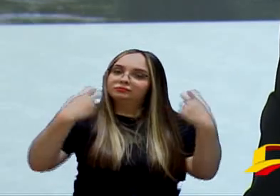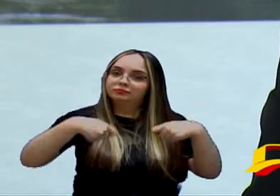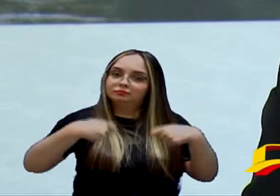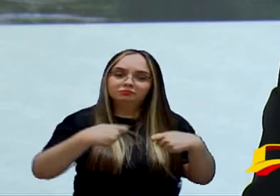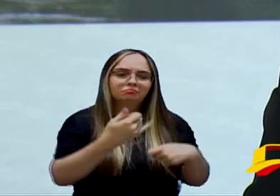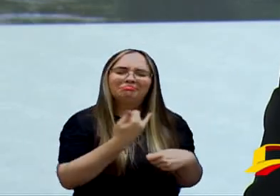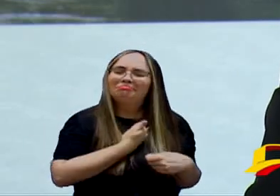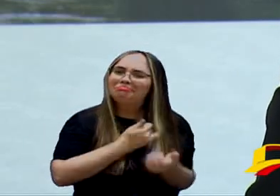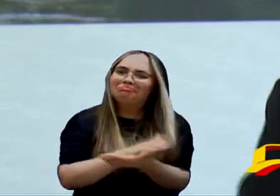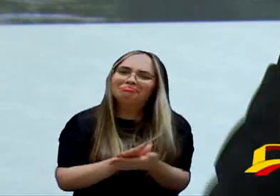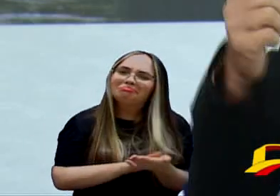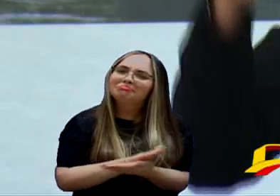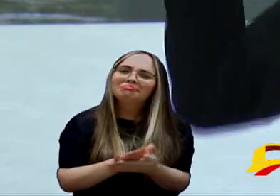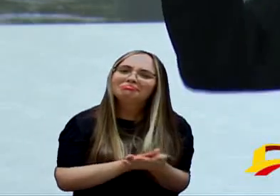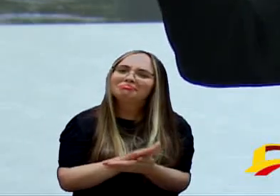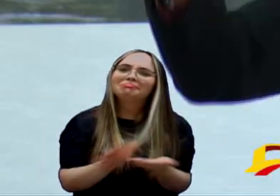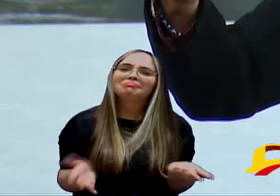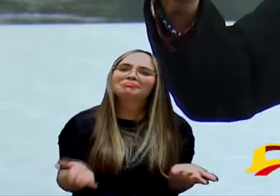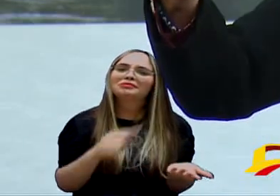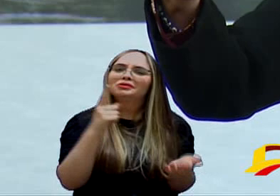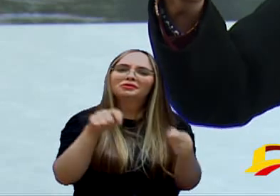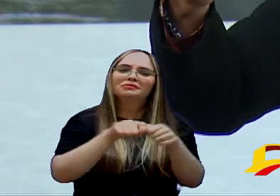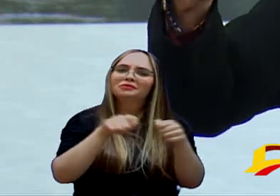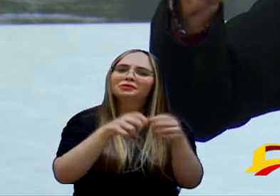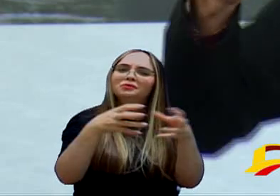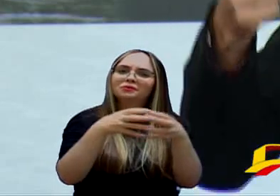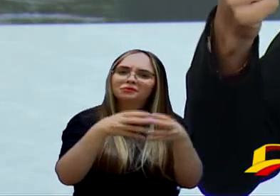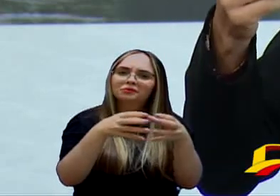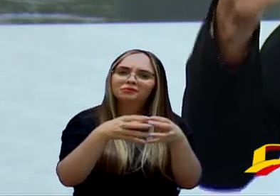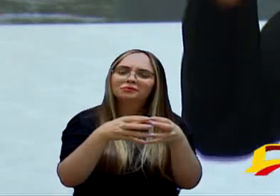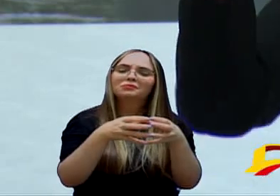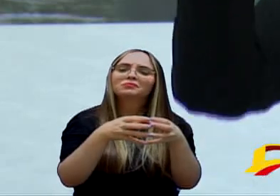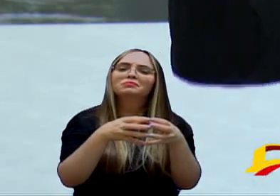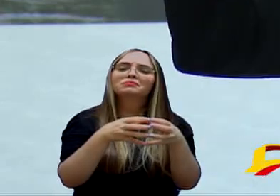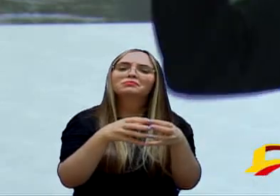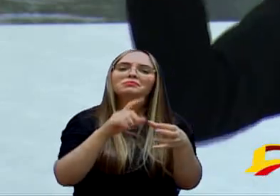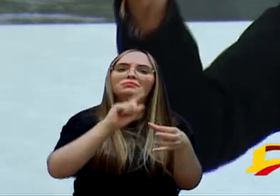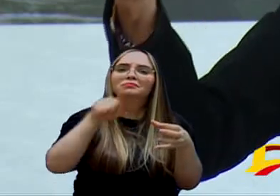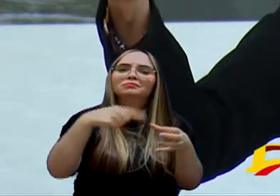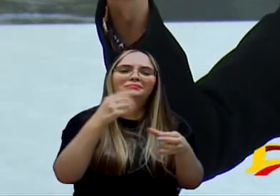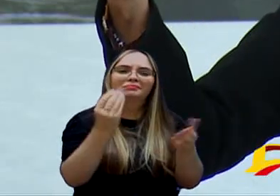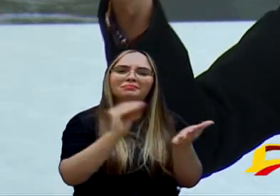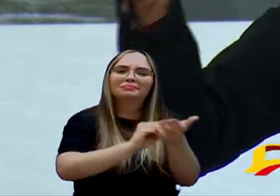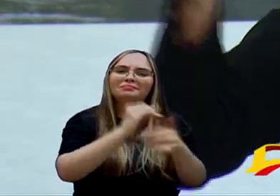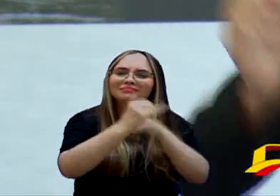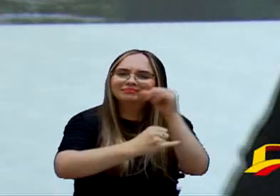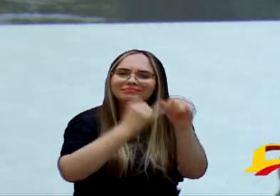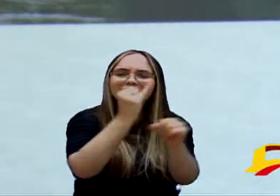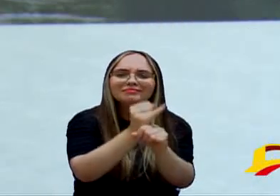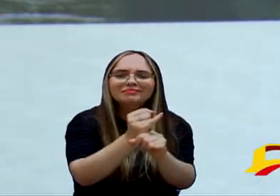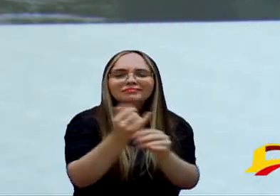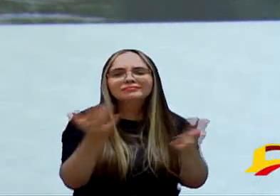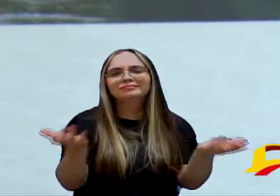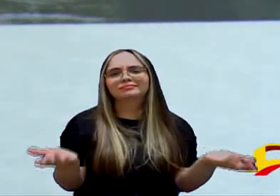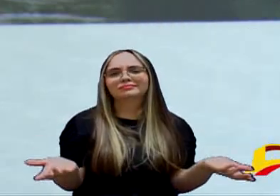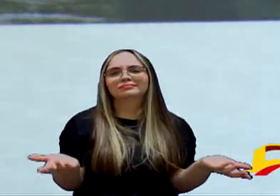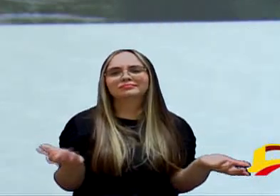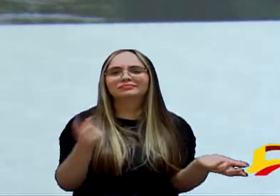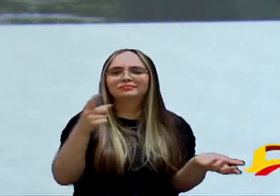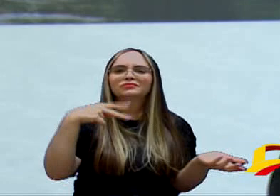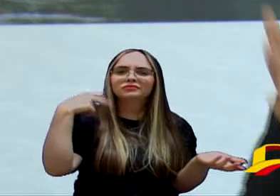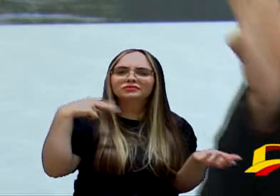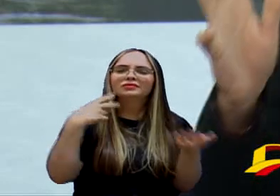passado para o meu gabinete foi montado uma comissão e ainda pego na internet o vereador com isso